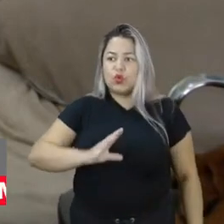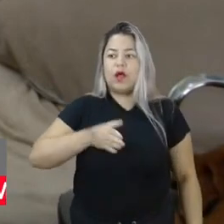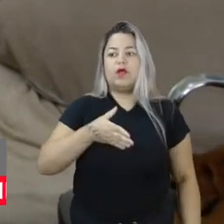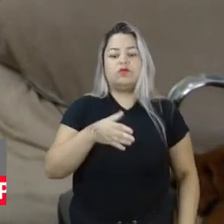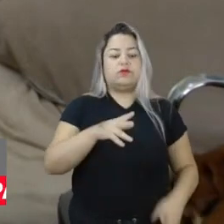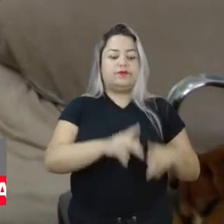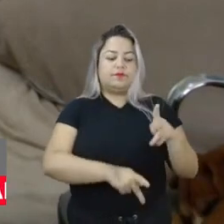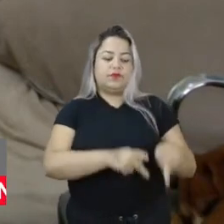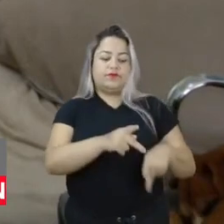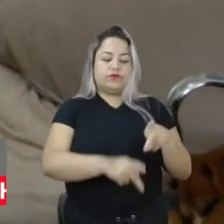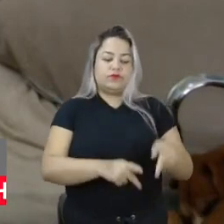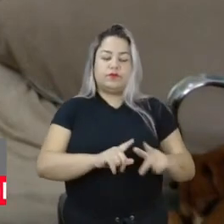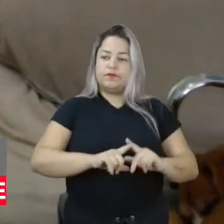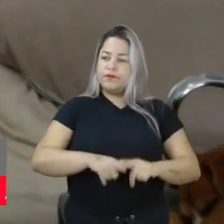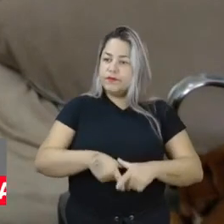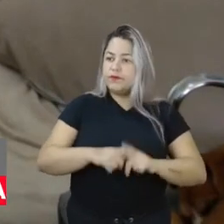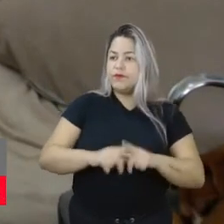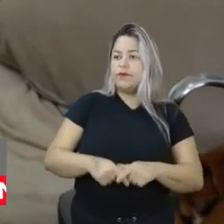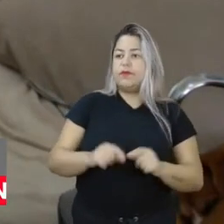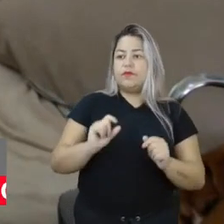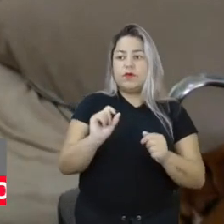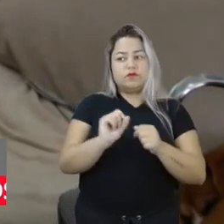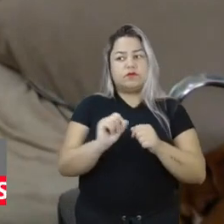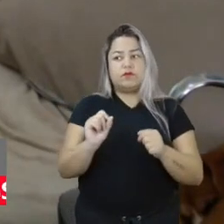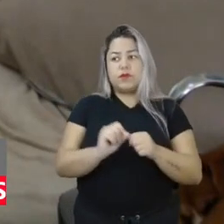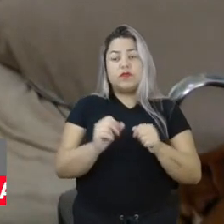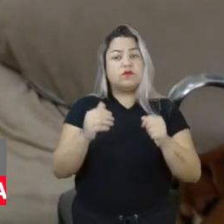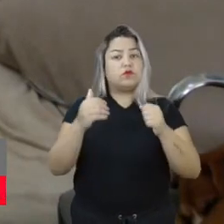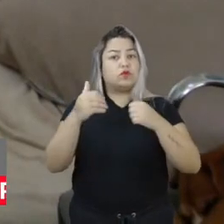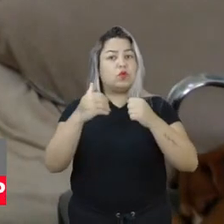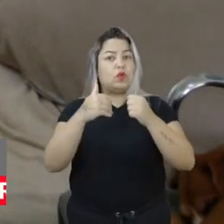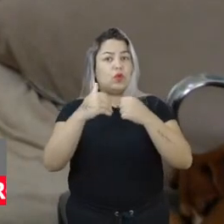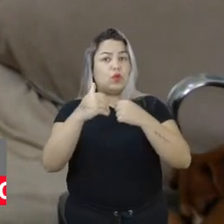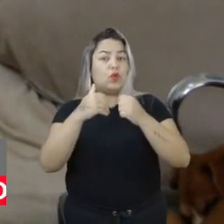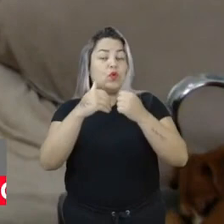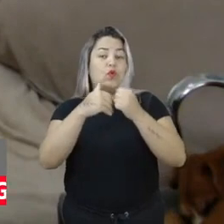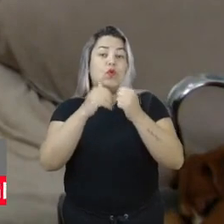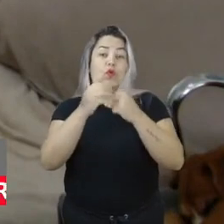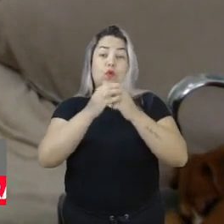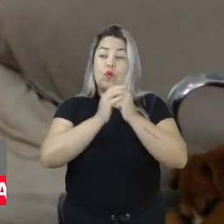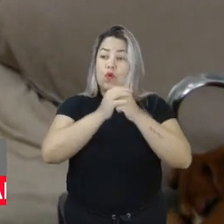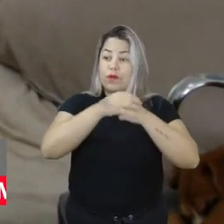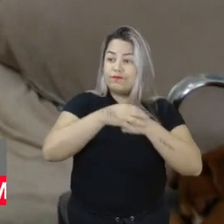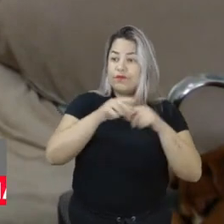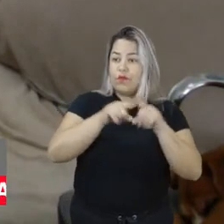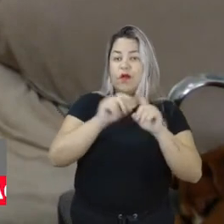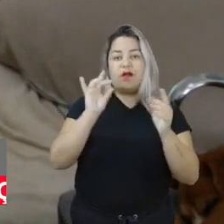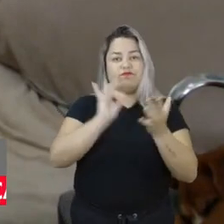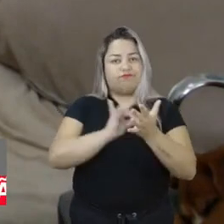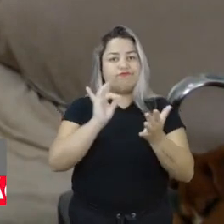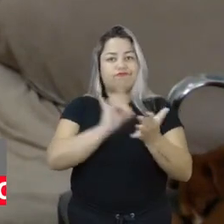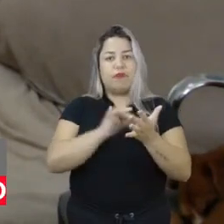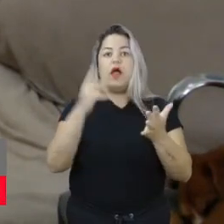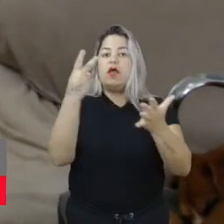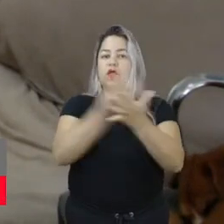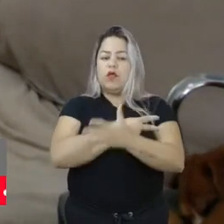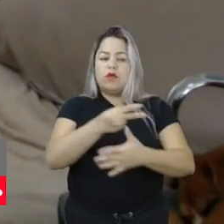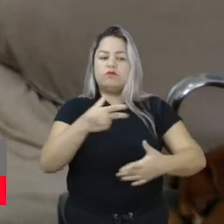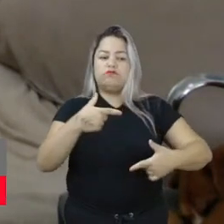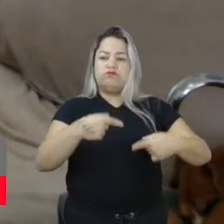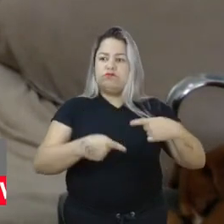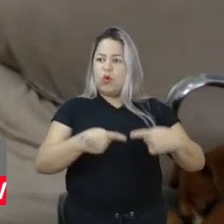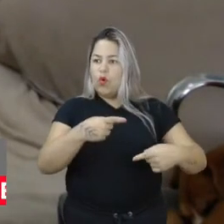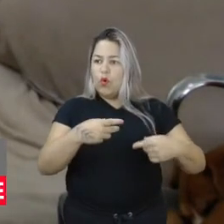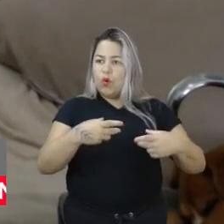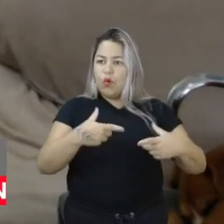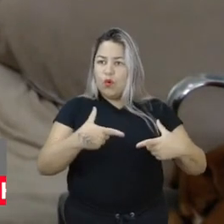isso eles ficam fazendo essa cortina de fumaça para esconder o real problema que está acontecendo nesse conflito aí entre Israel e